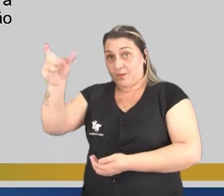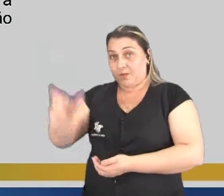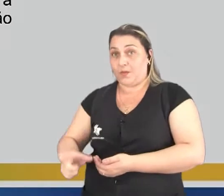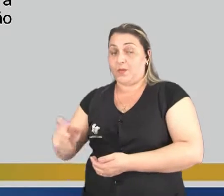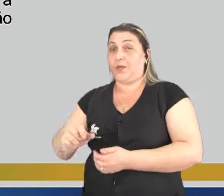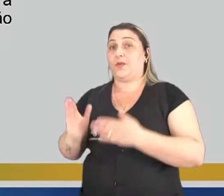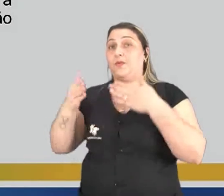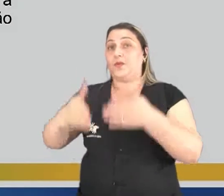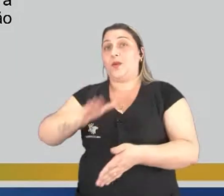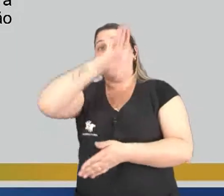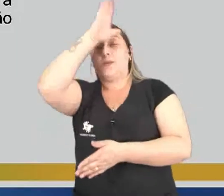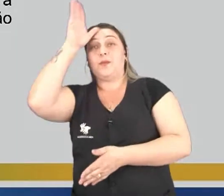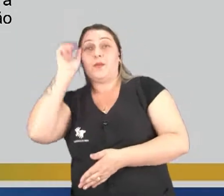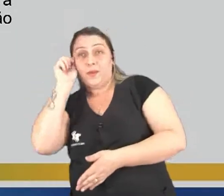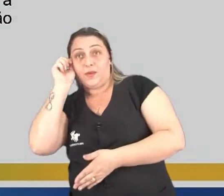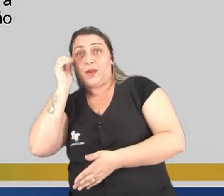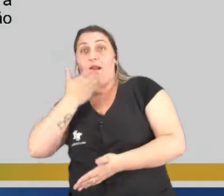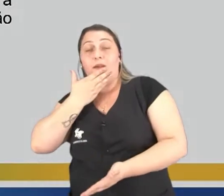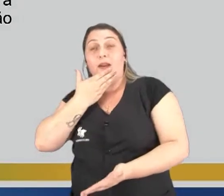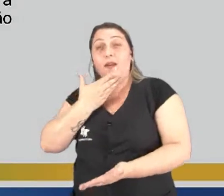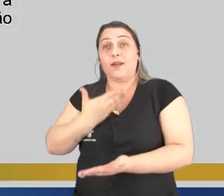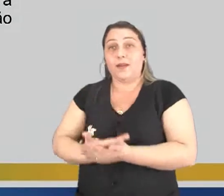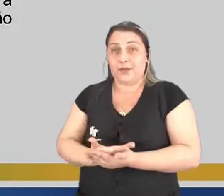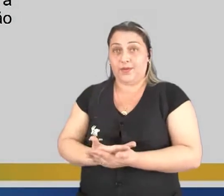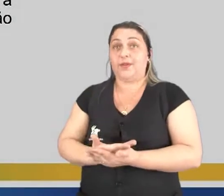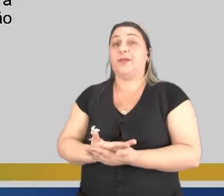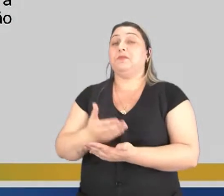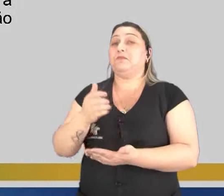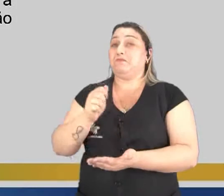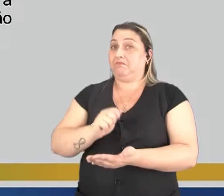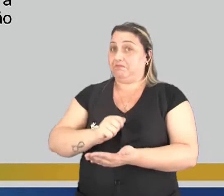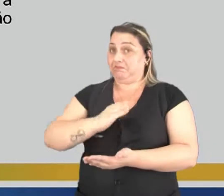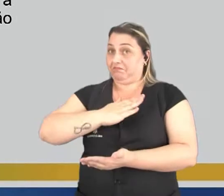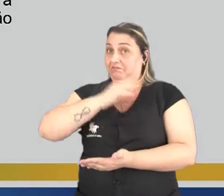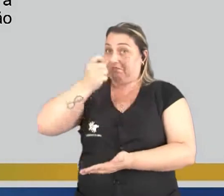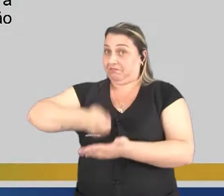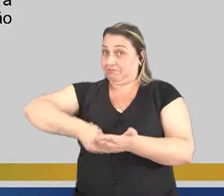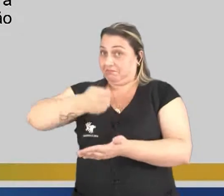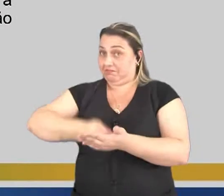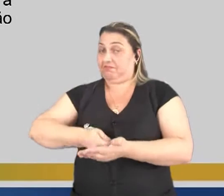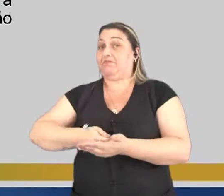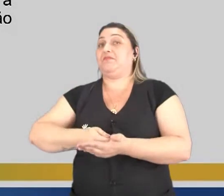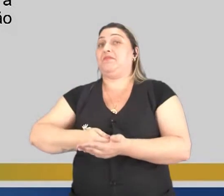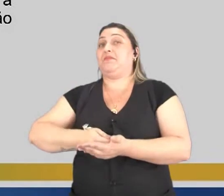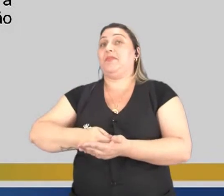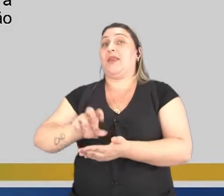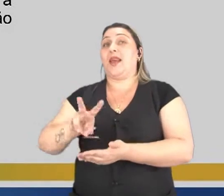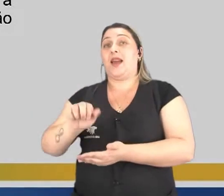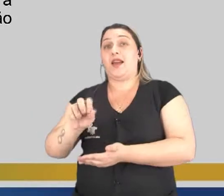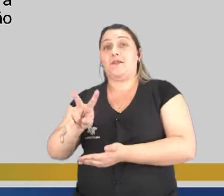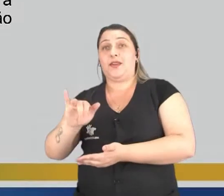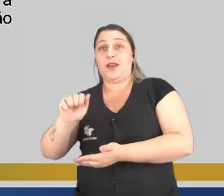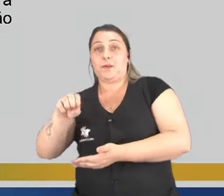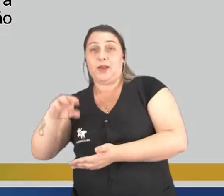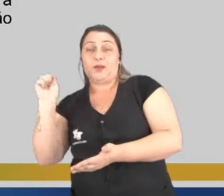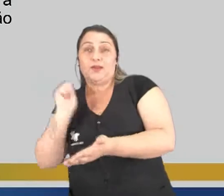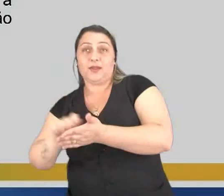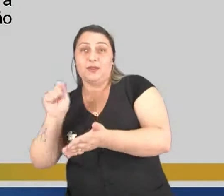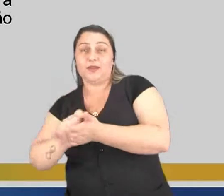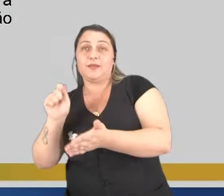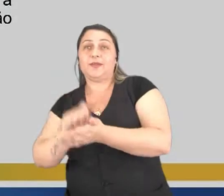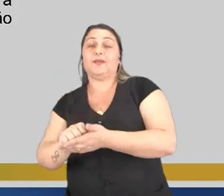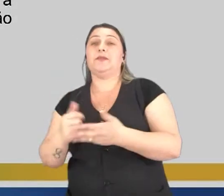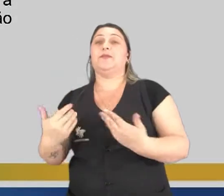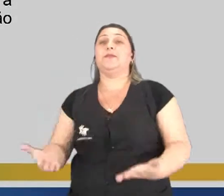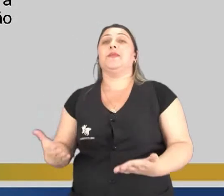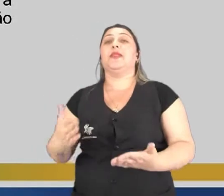para a Amazônia, ficou impressionado com o regime expoliativo do aviamento e escreveu, né, gente,